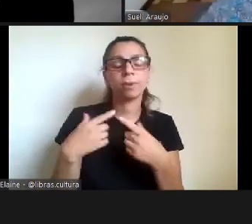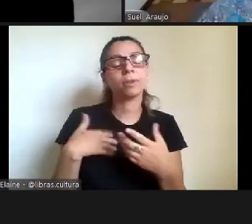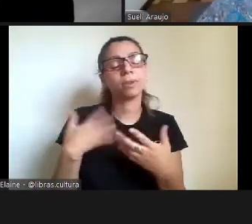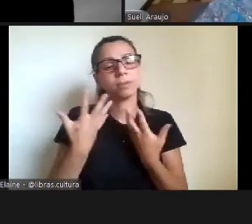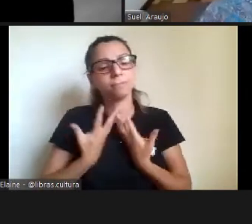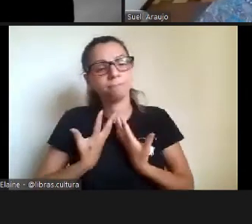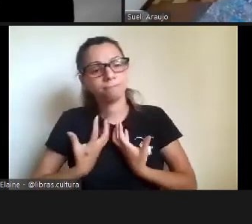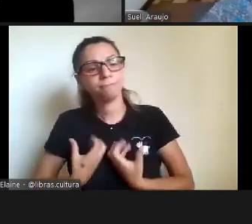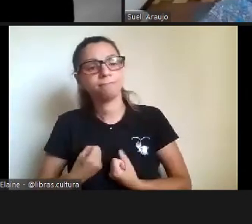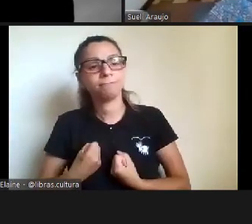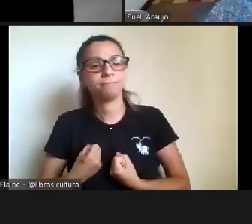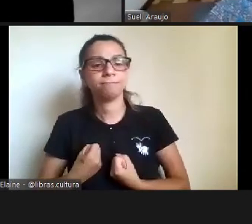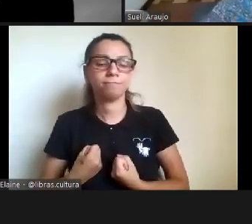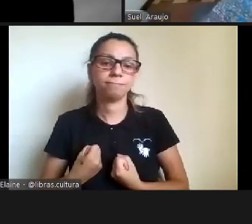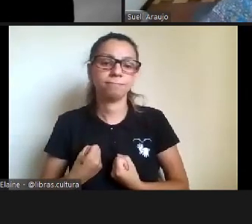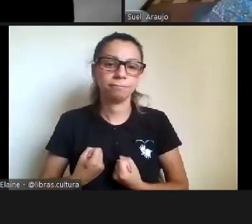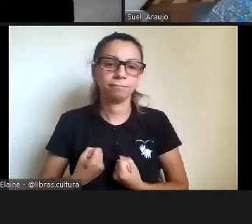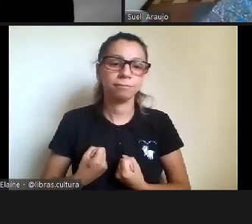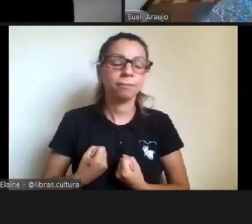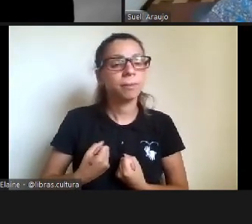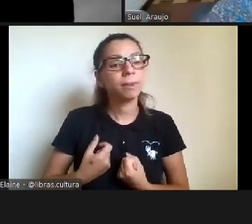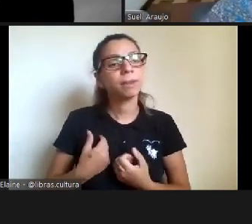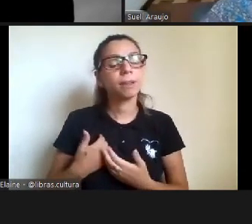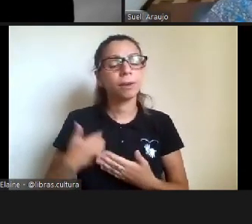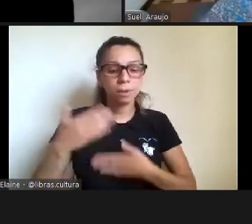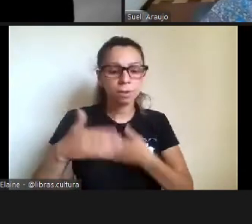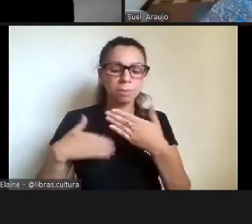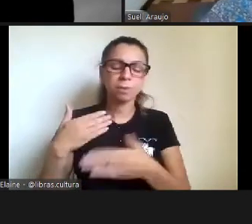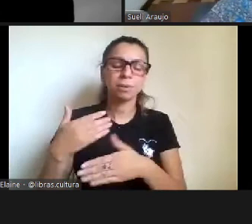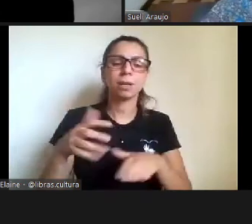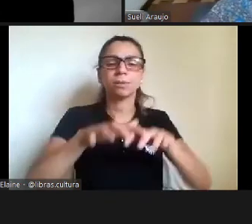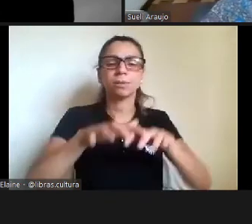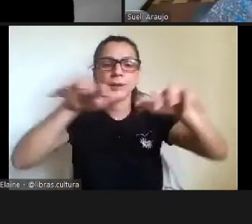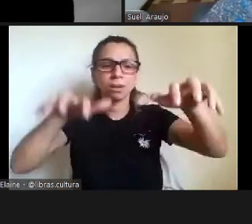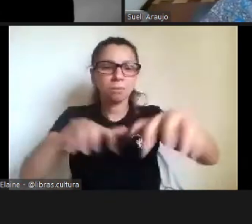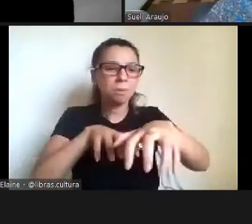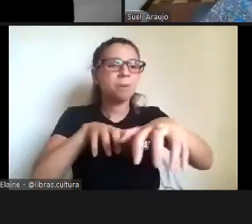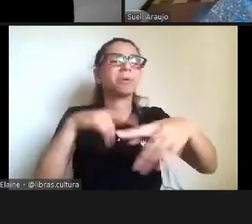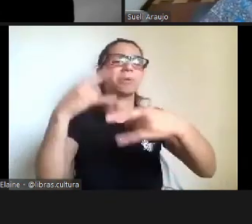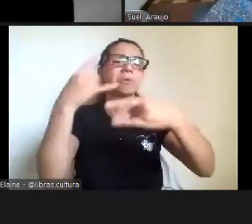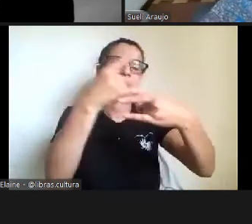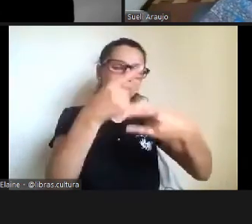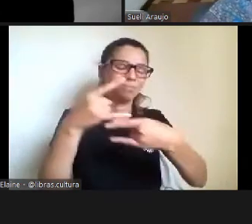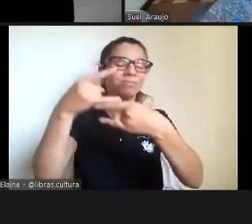cansada desses processos online, né? Meu texto fala muito disso também.